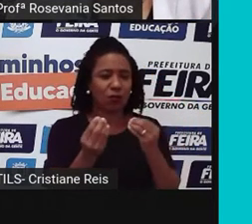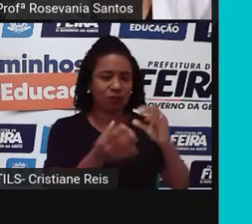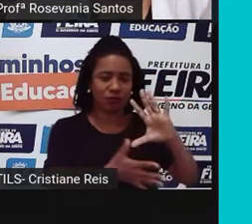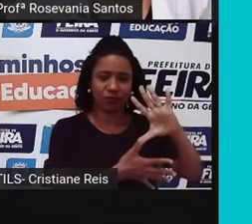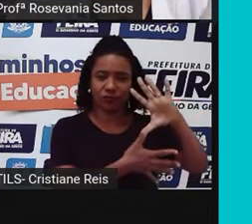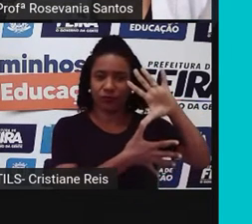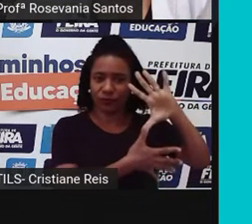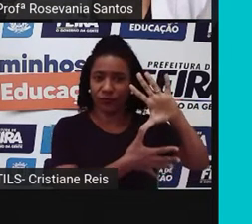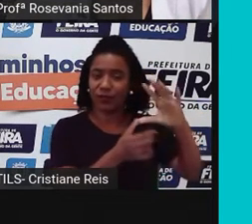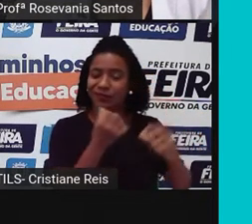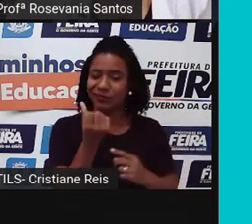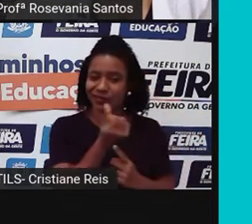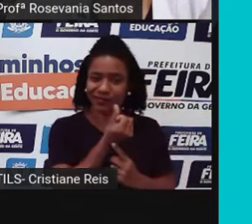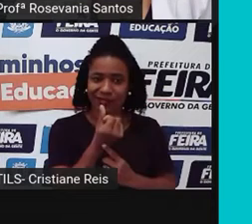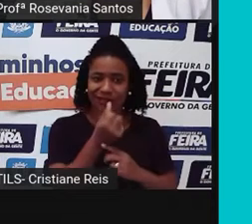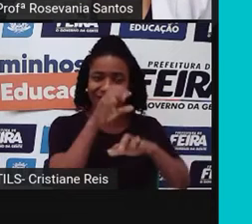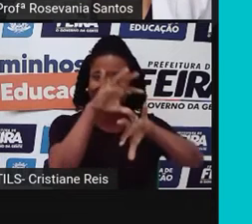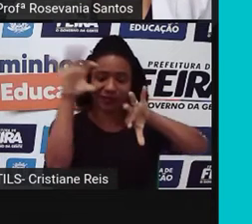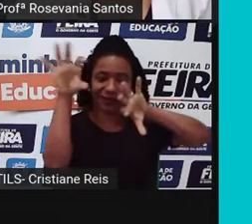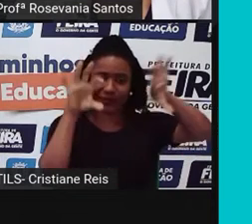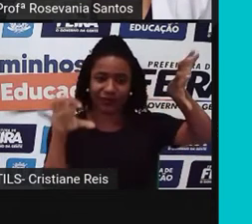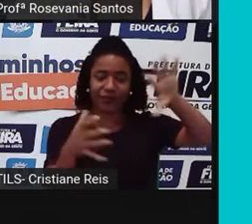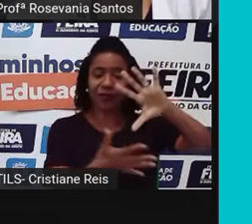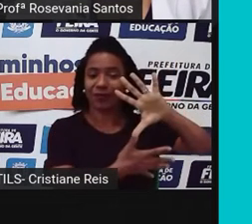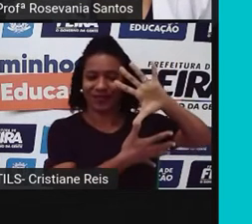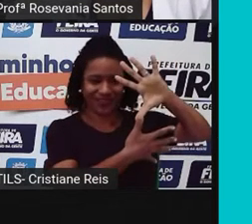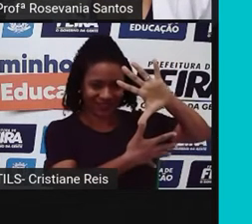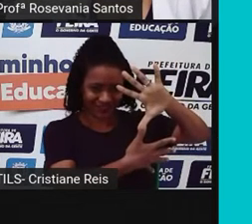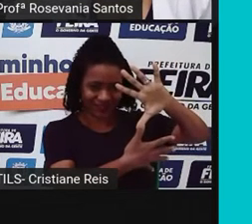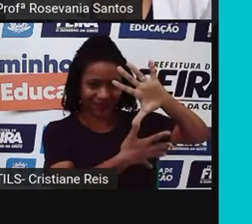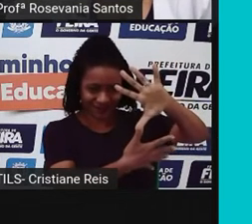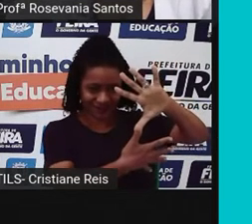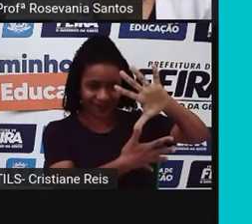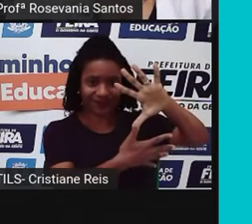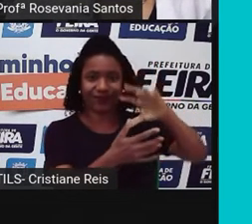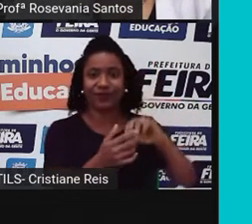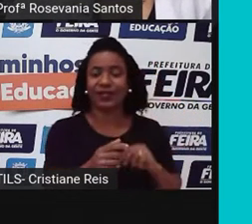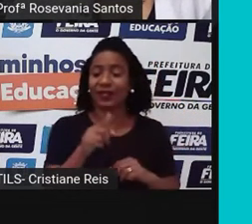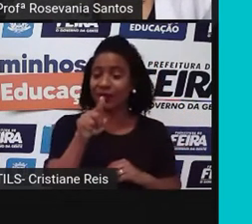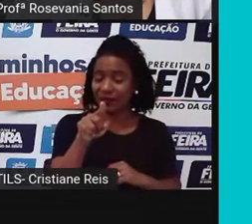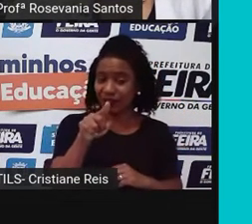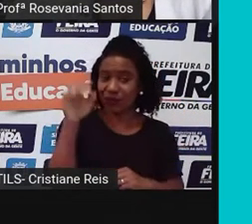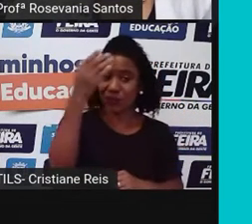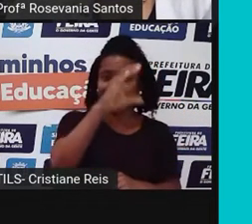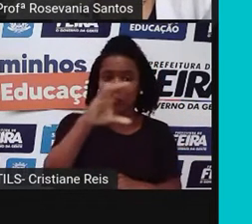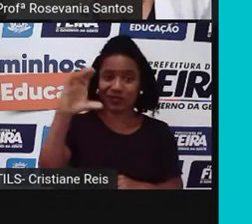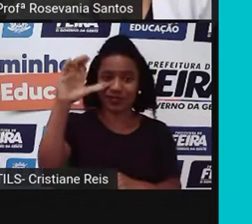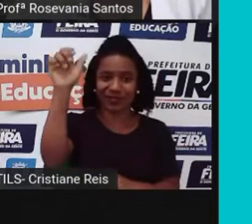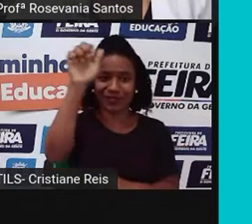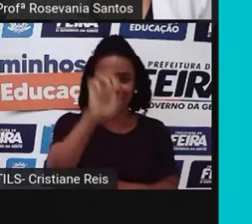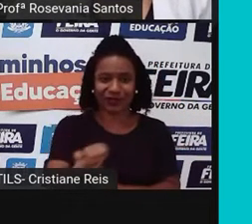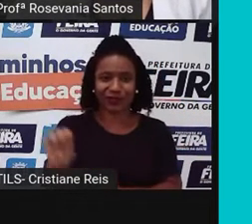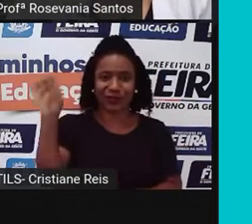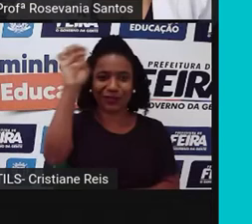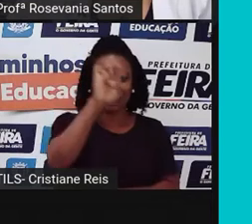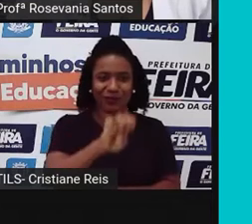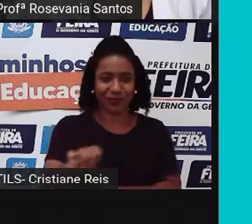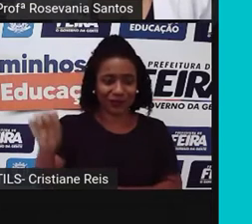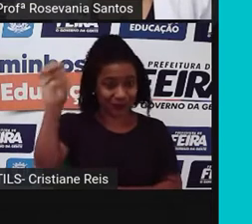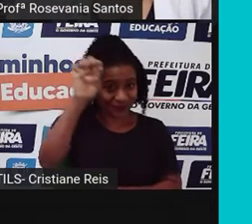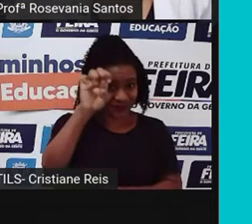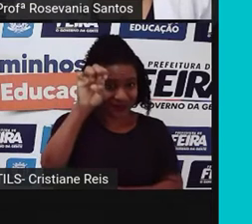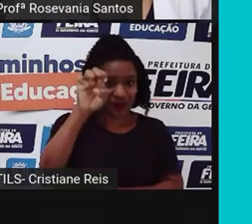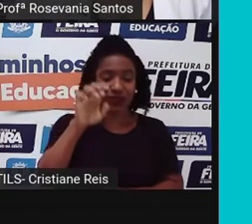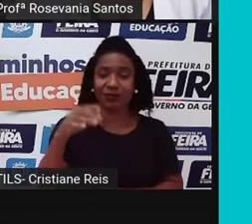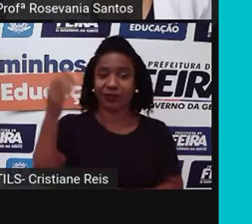seis continentes. O primeiro, o continente americano, né, América, o continente europeu, que é a Europa,